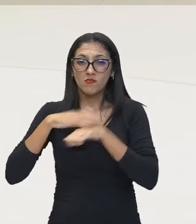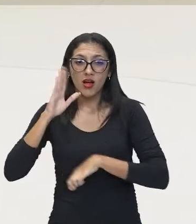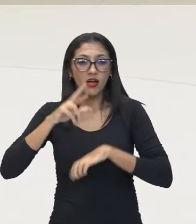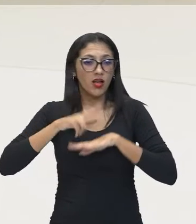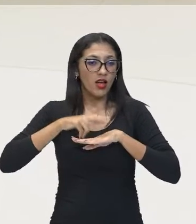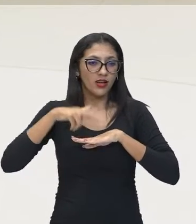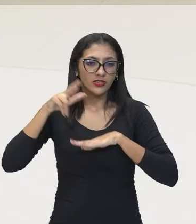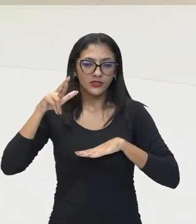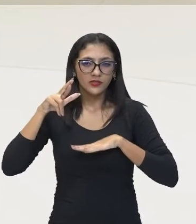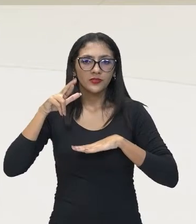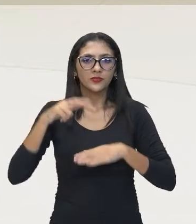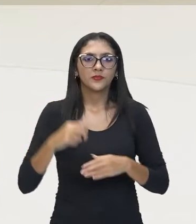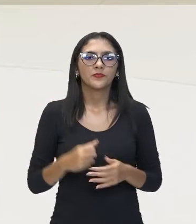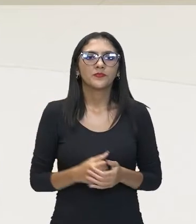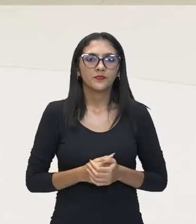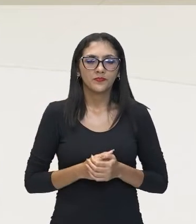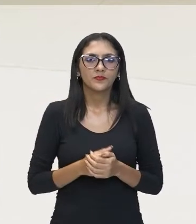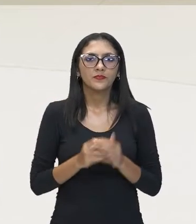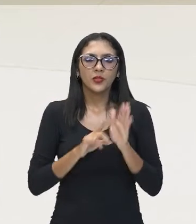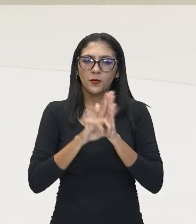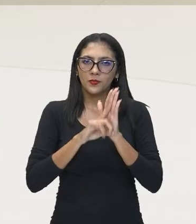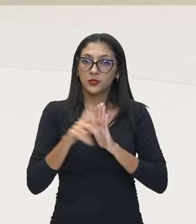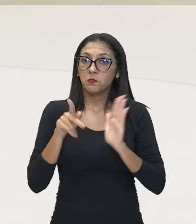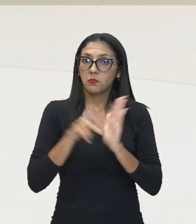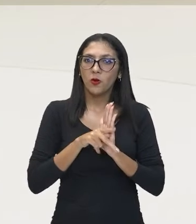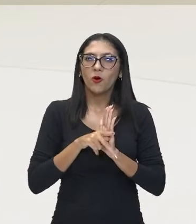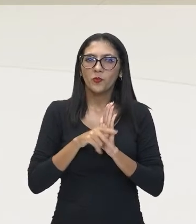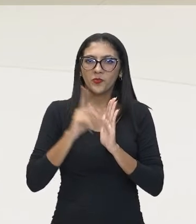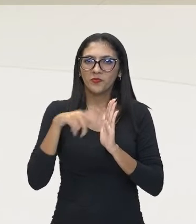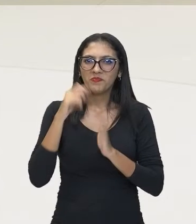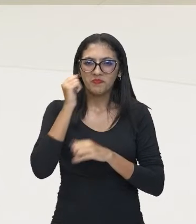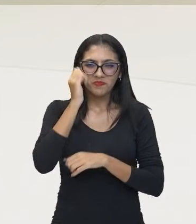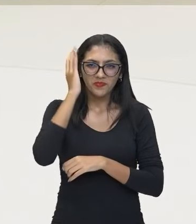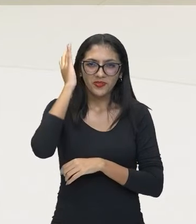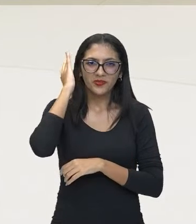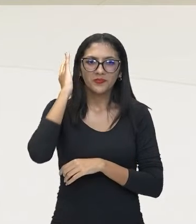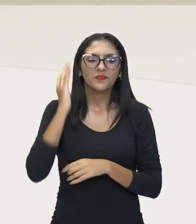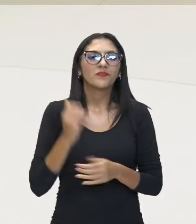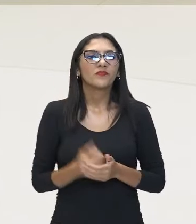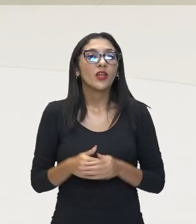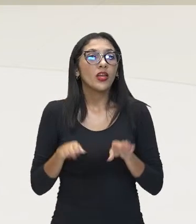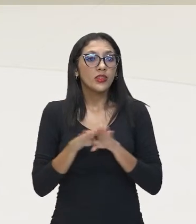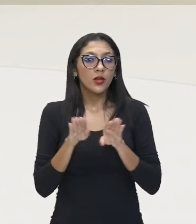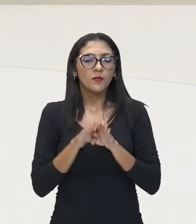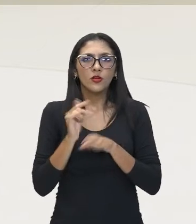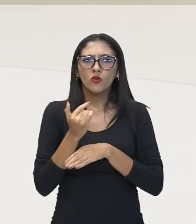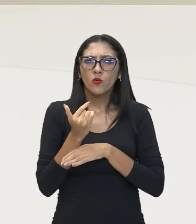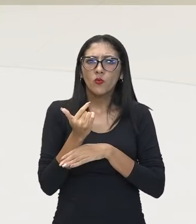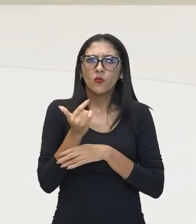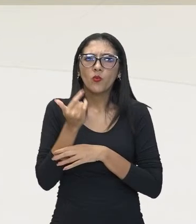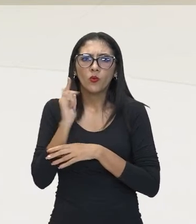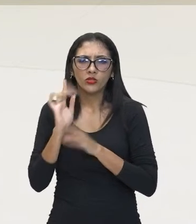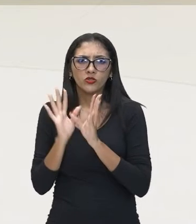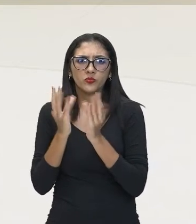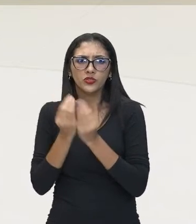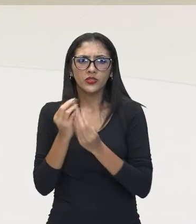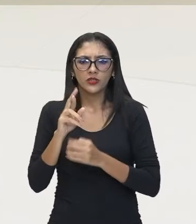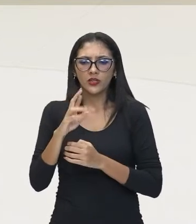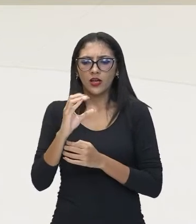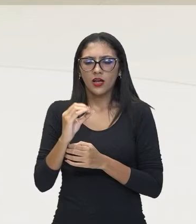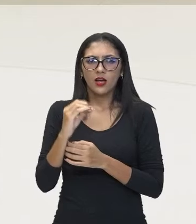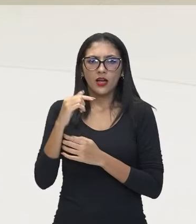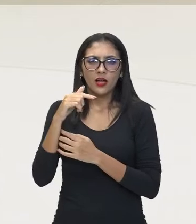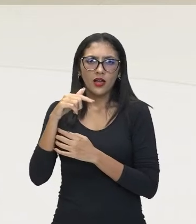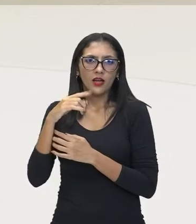urânio, pesquisa realizada por Marie, e também o elemento rádio, também descoberto